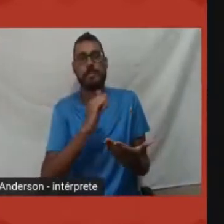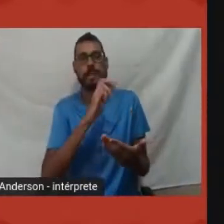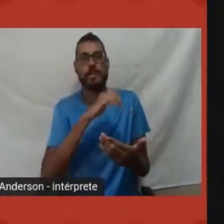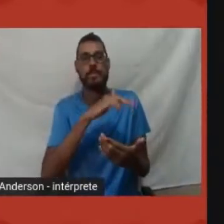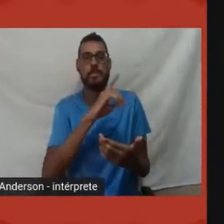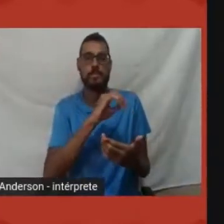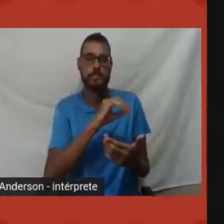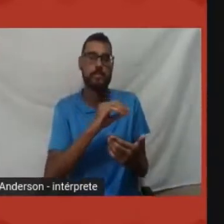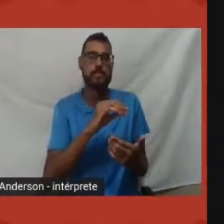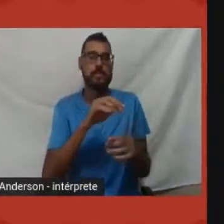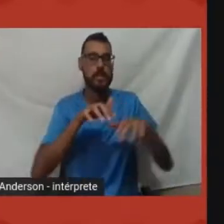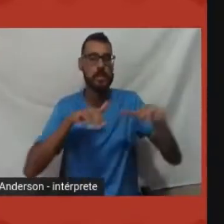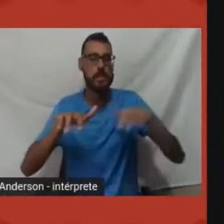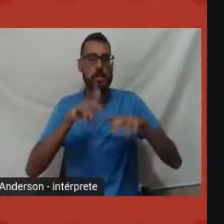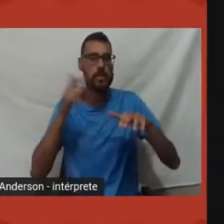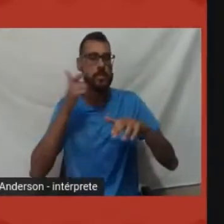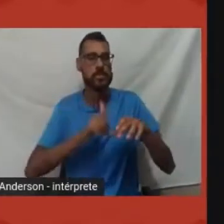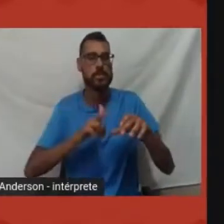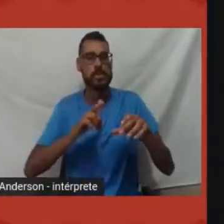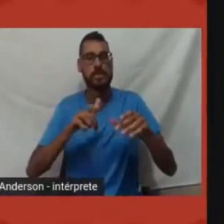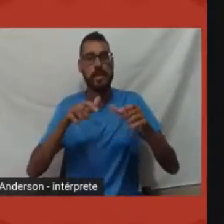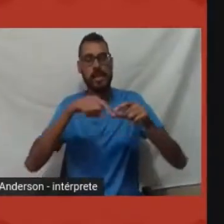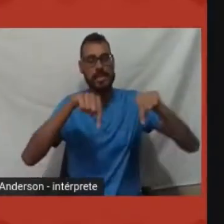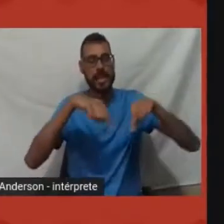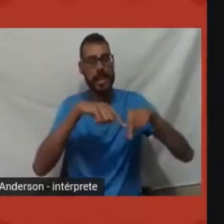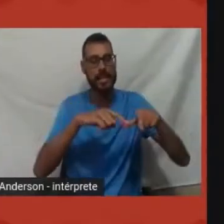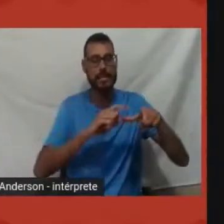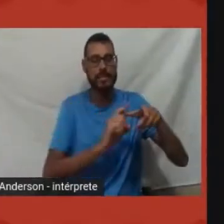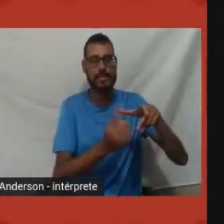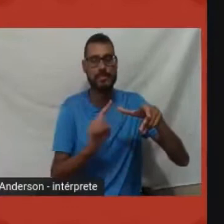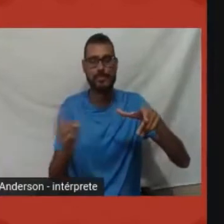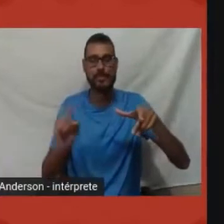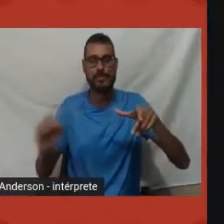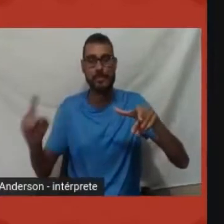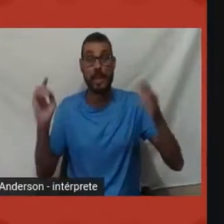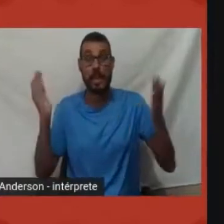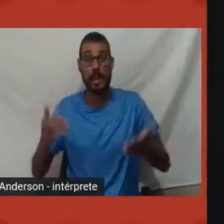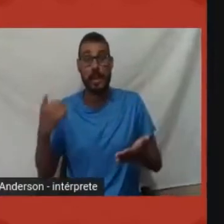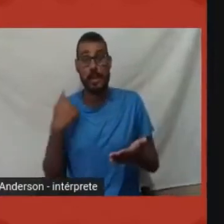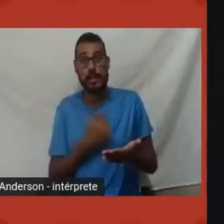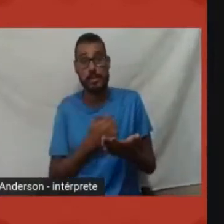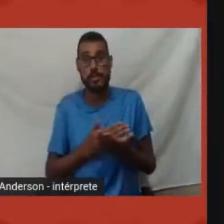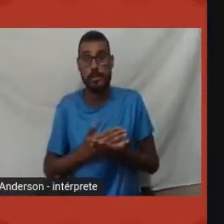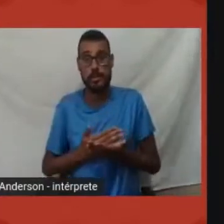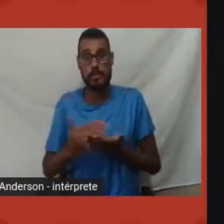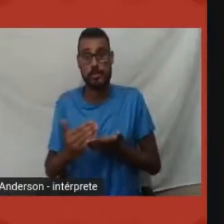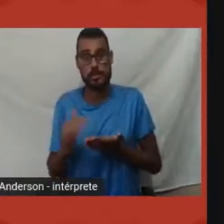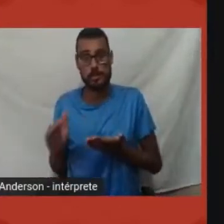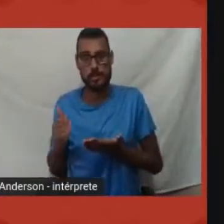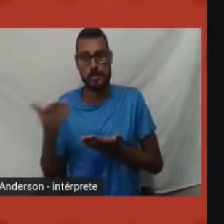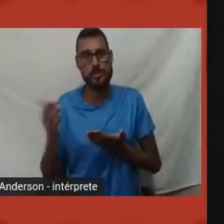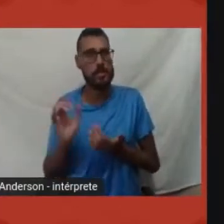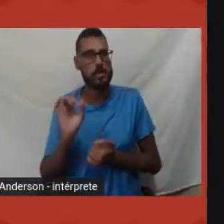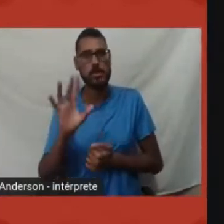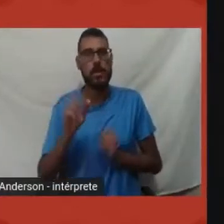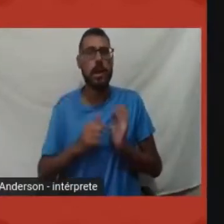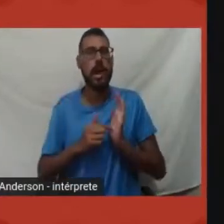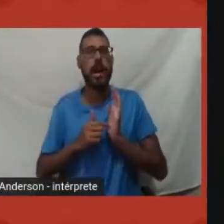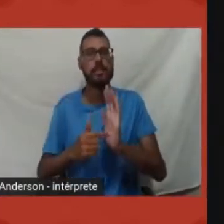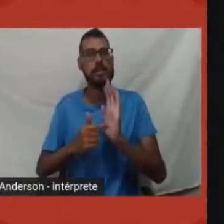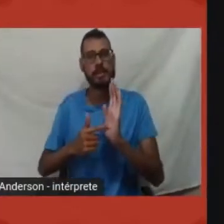salas. E nós vamos dar início aqui, então, só apresentando o pessoal